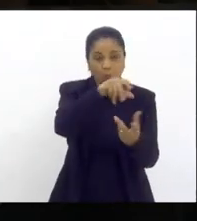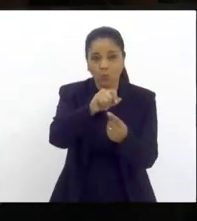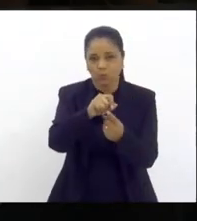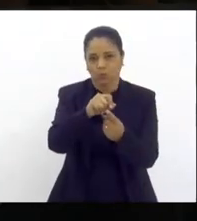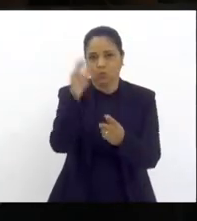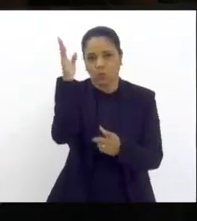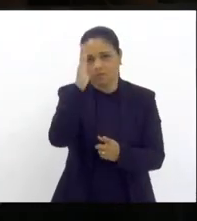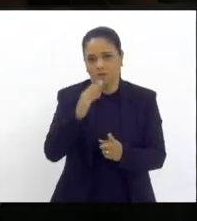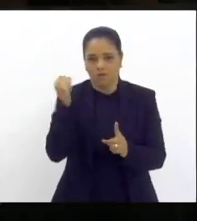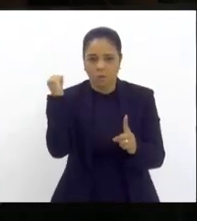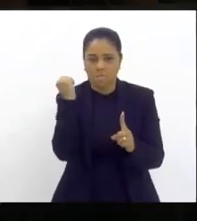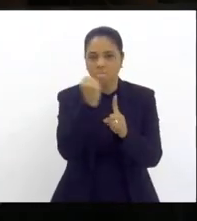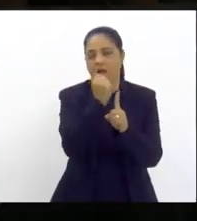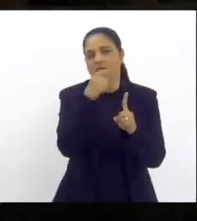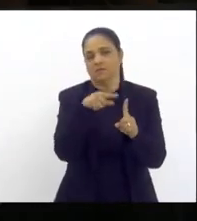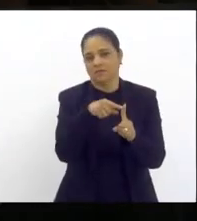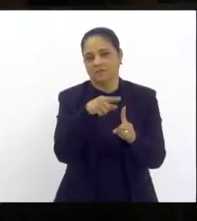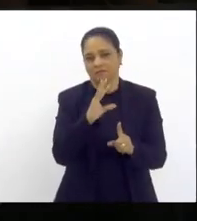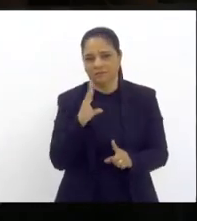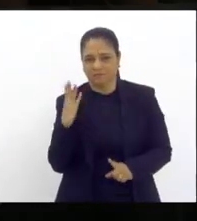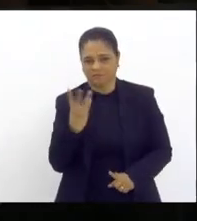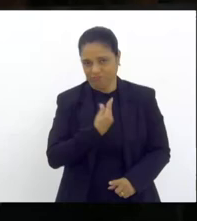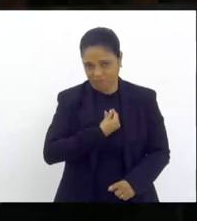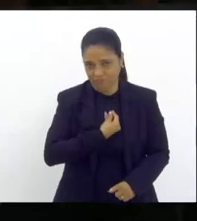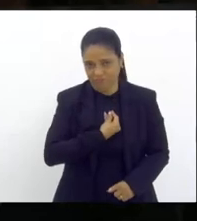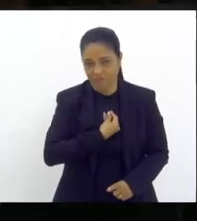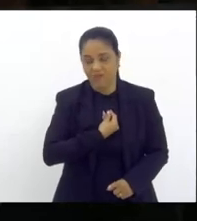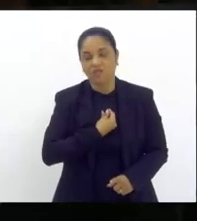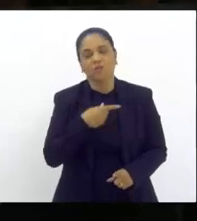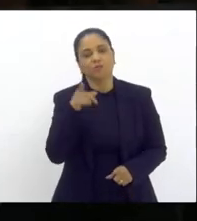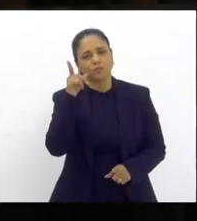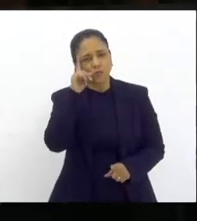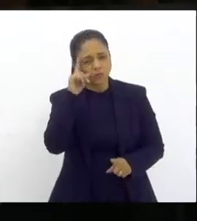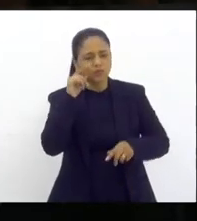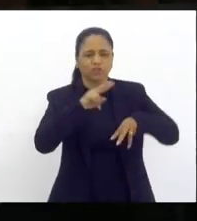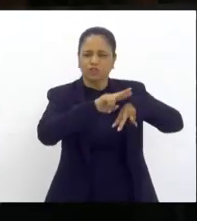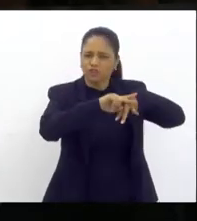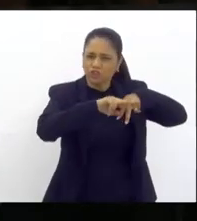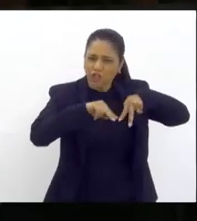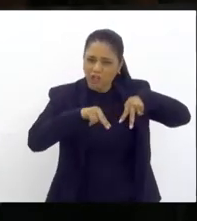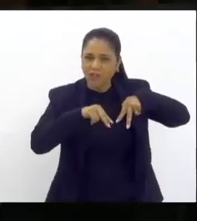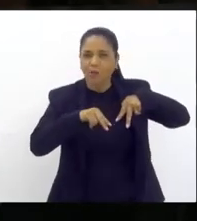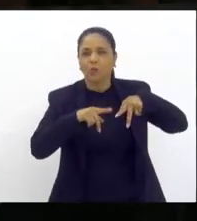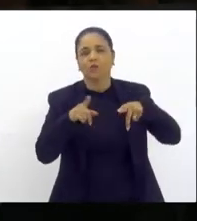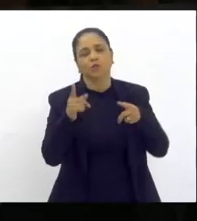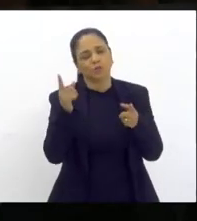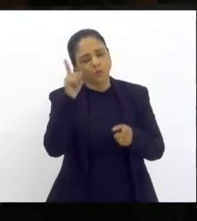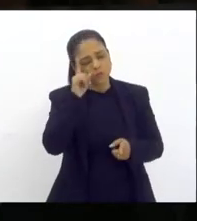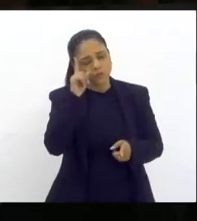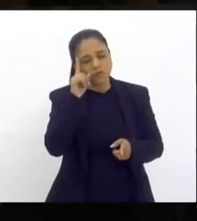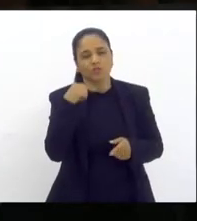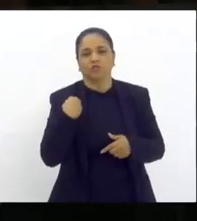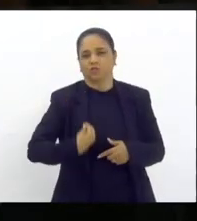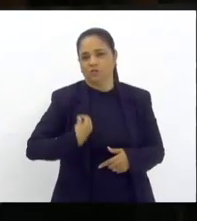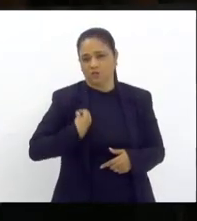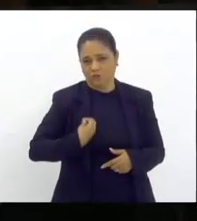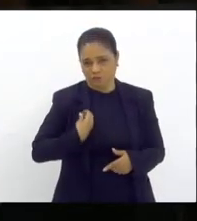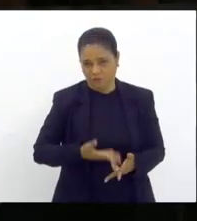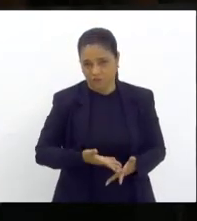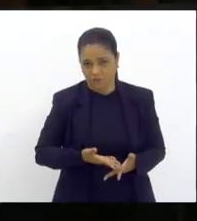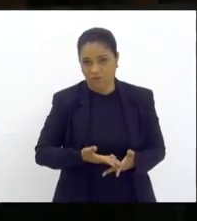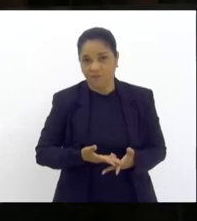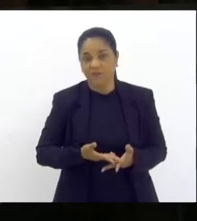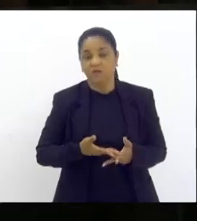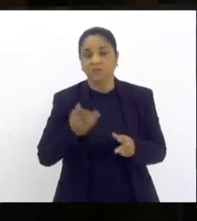de gênero que a gente lida cotidianamente. Então, quando a gente vê essas apreensões, muitas pessoas vão achar